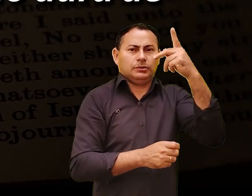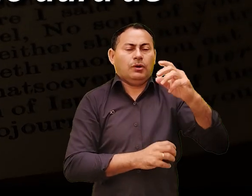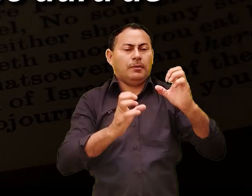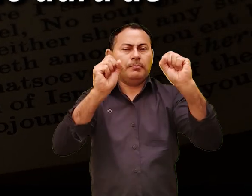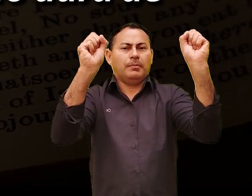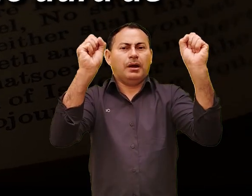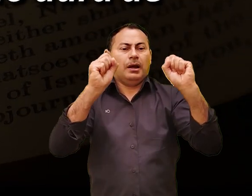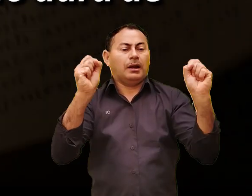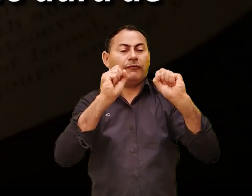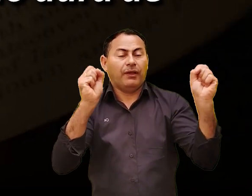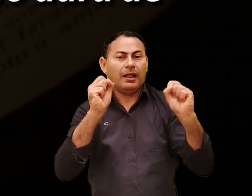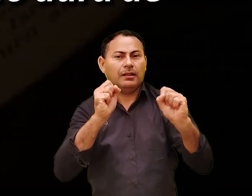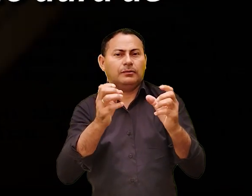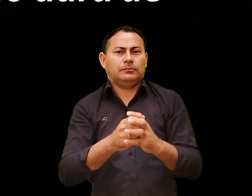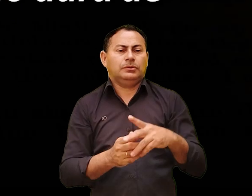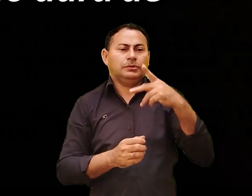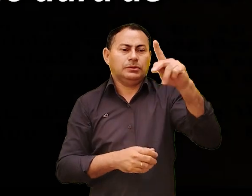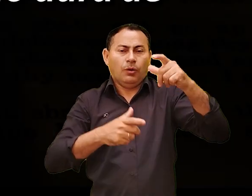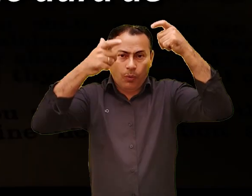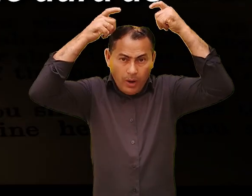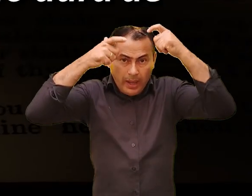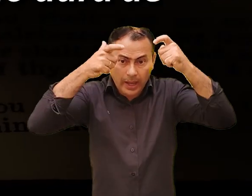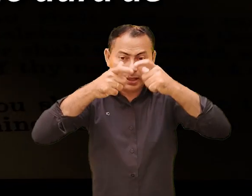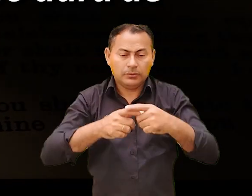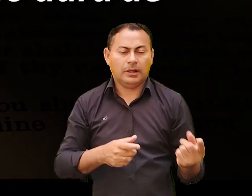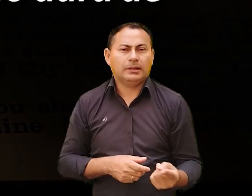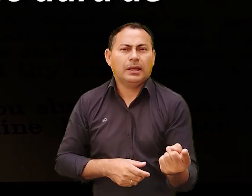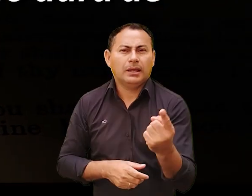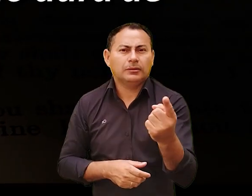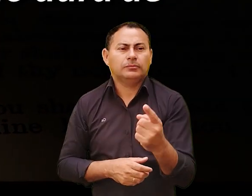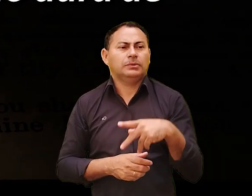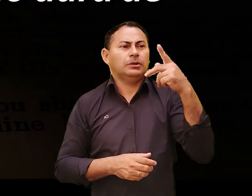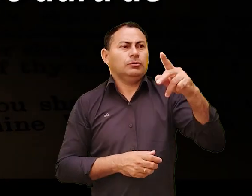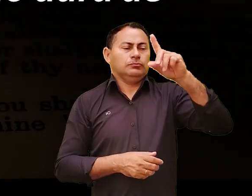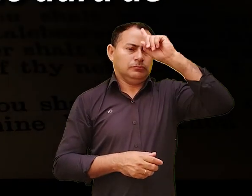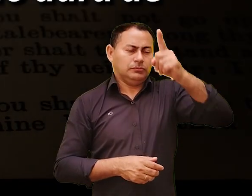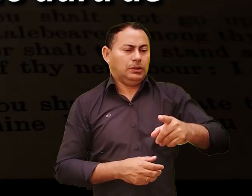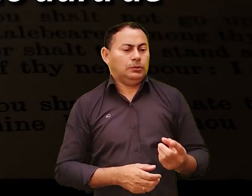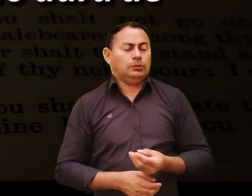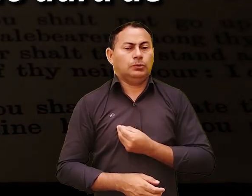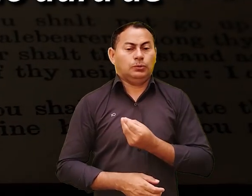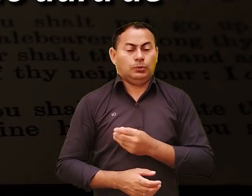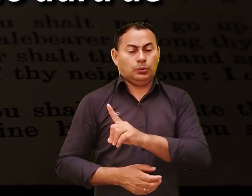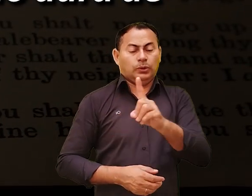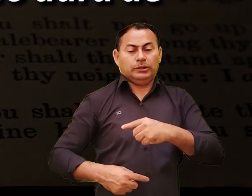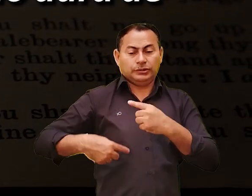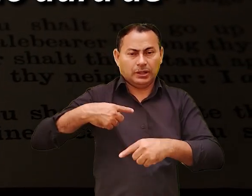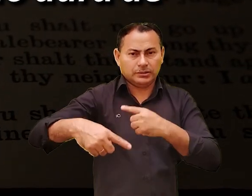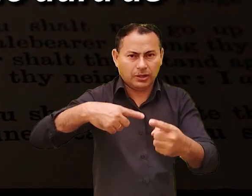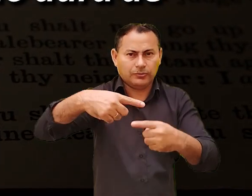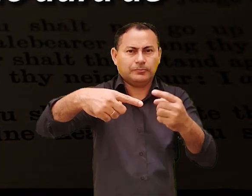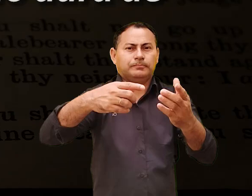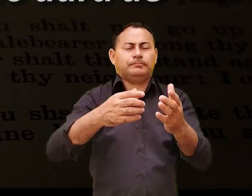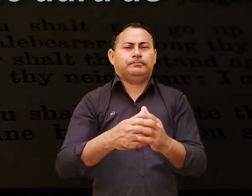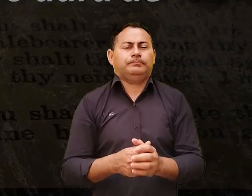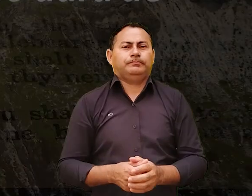suas maravilhas. O seu reino é um reino eterno, e o seu domínio dura de geração em geração.